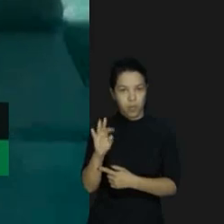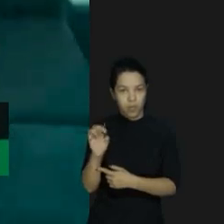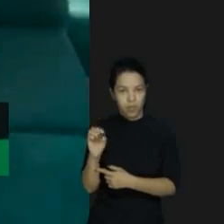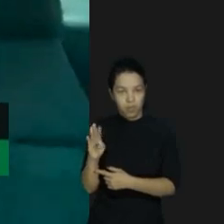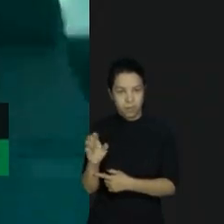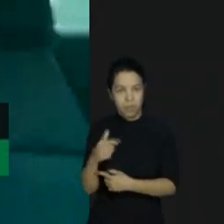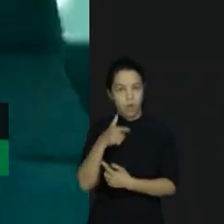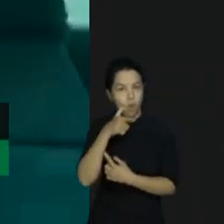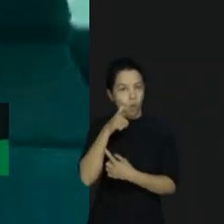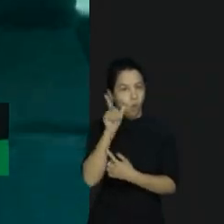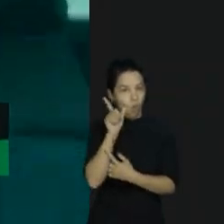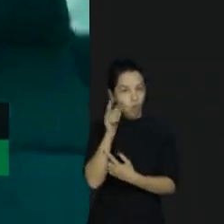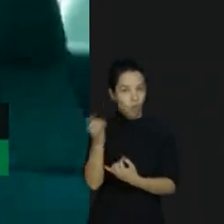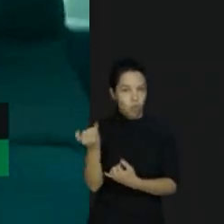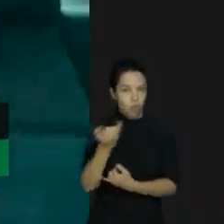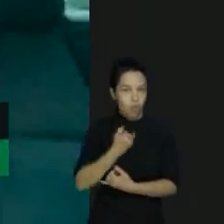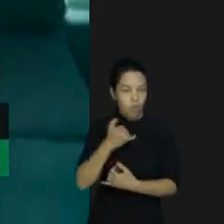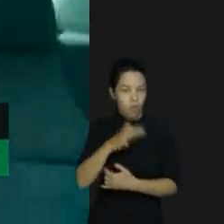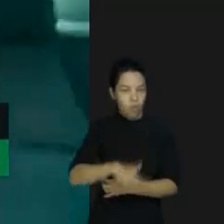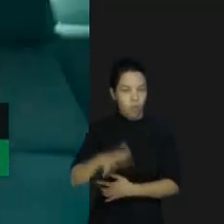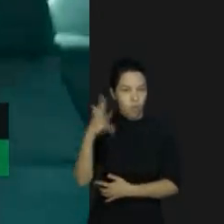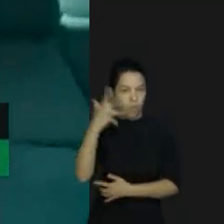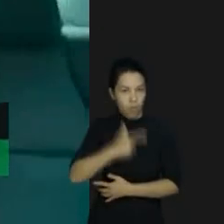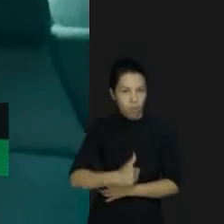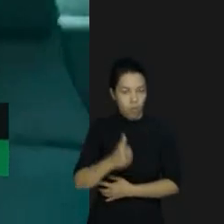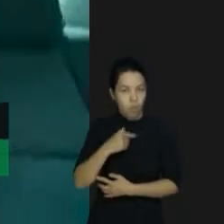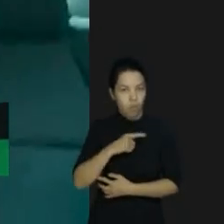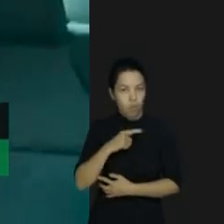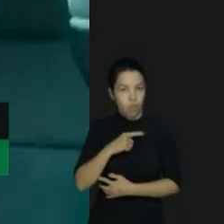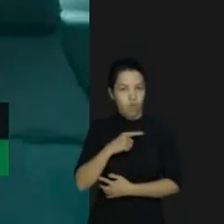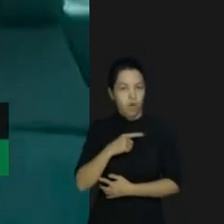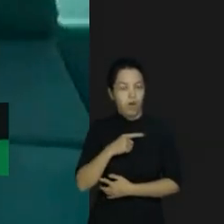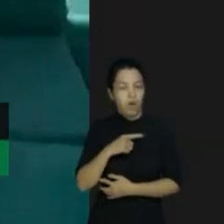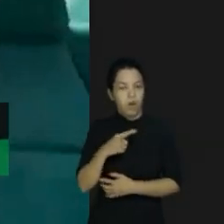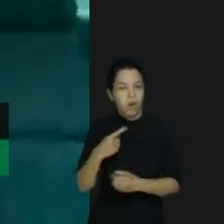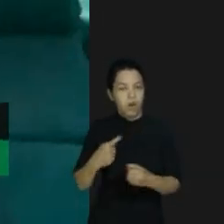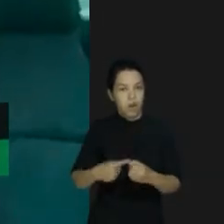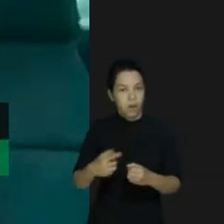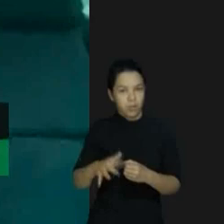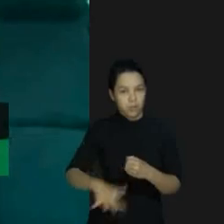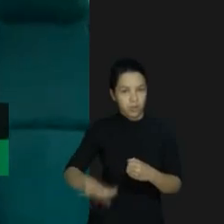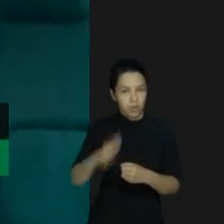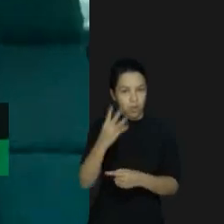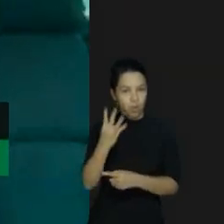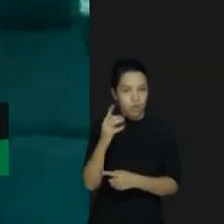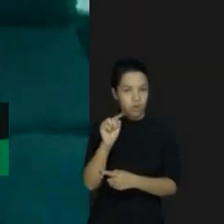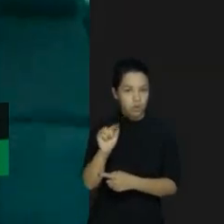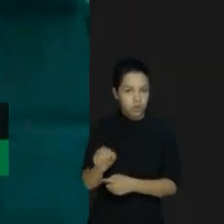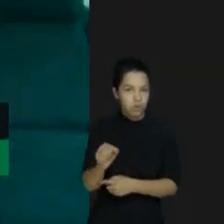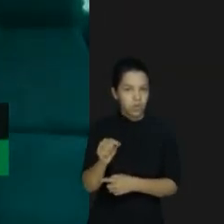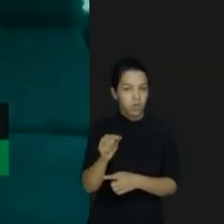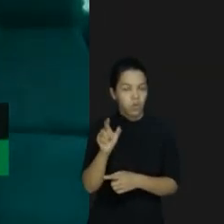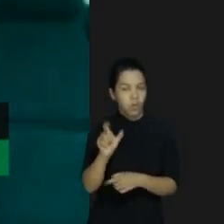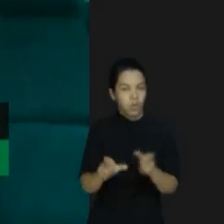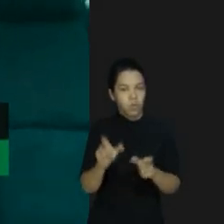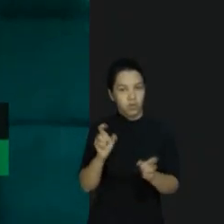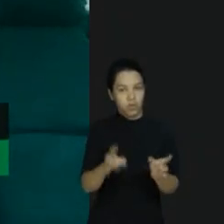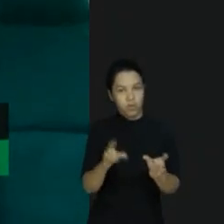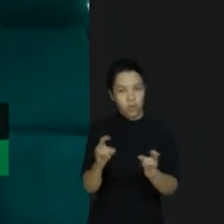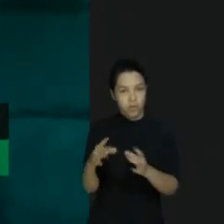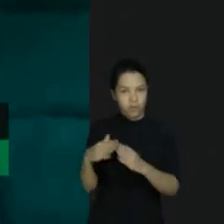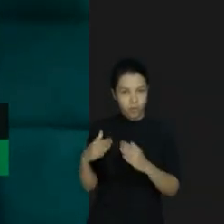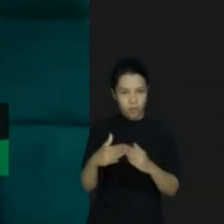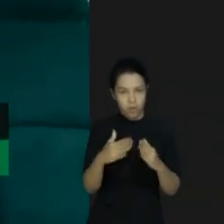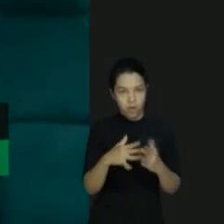a felicidade de que nós, só na nossa região, Itapema, Porto Belo e Bombinhas, temos mais de 4 mil corretores de imóveis cadastrados no